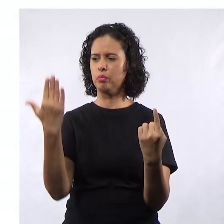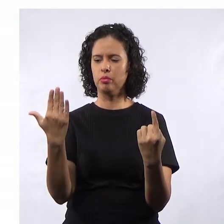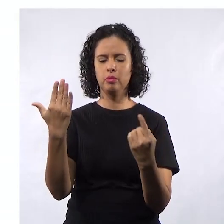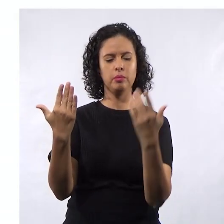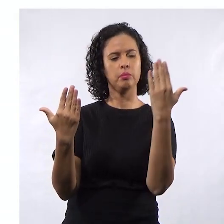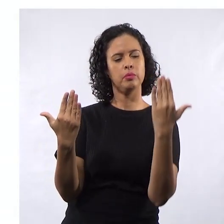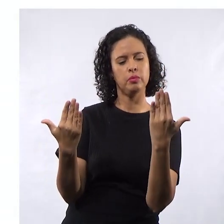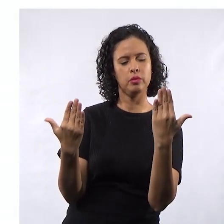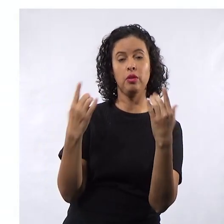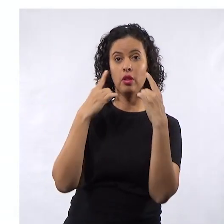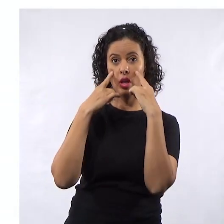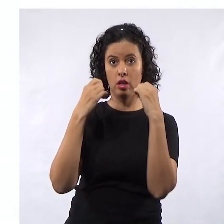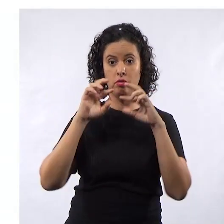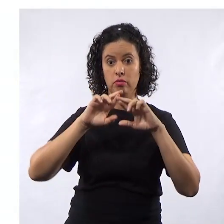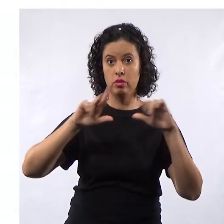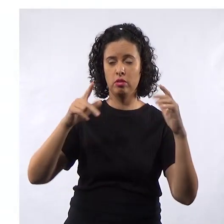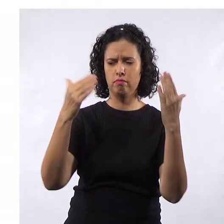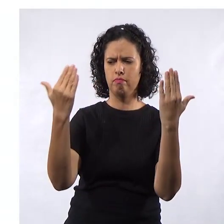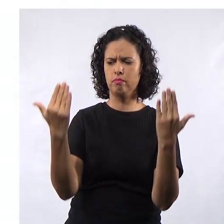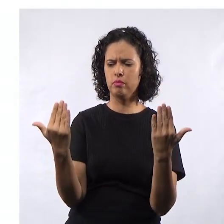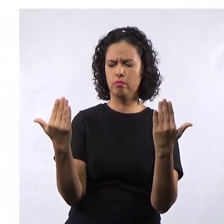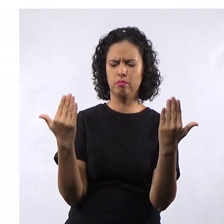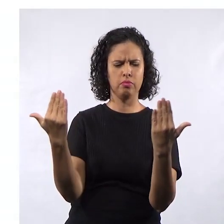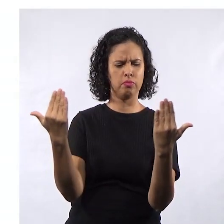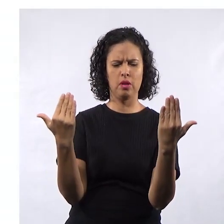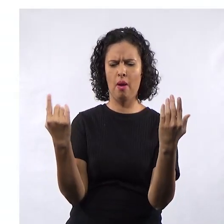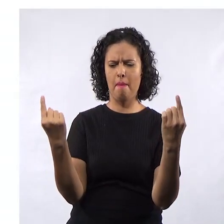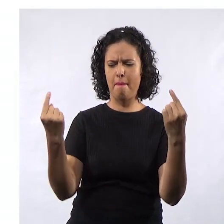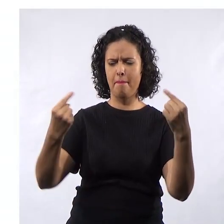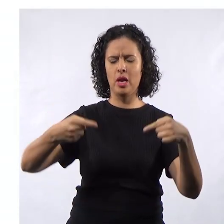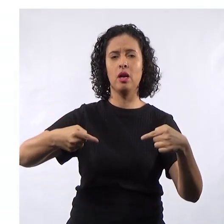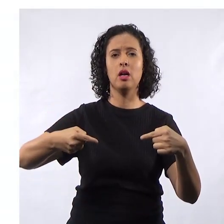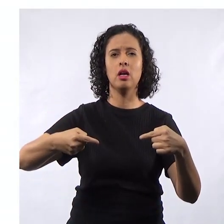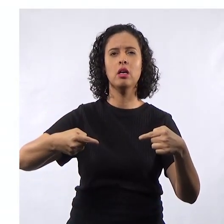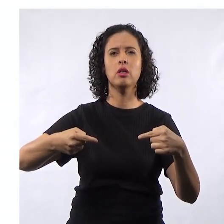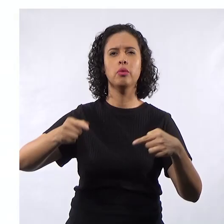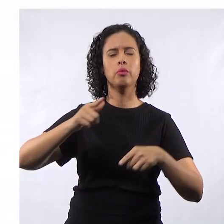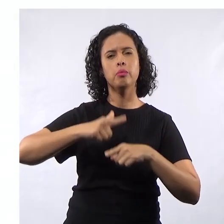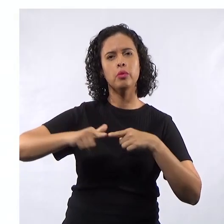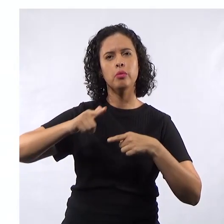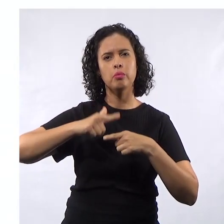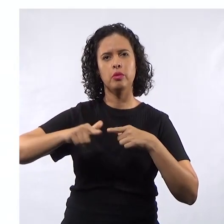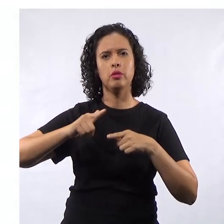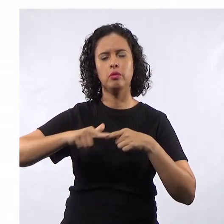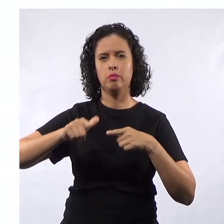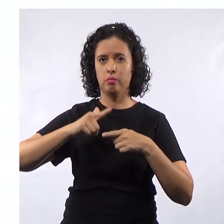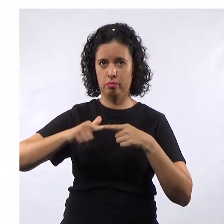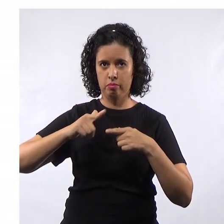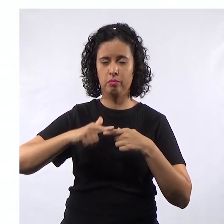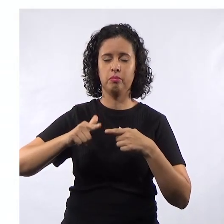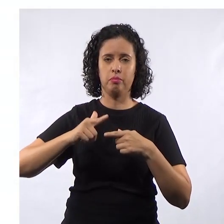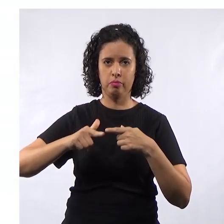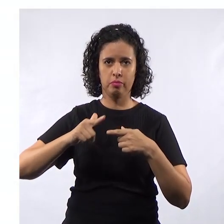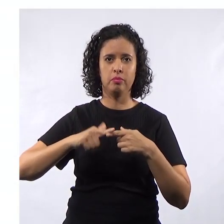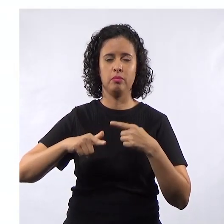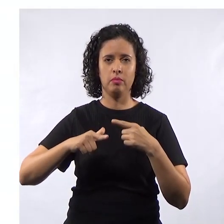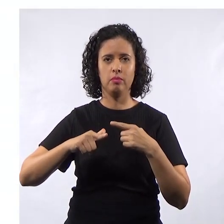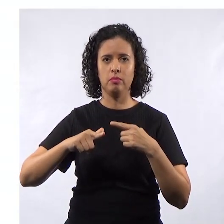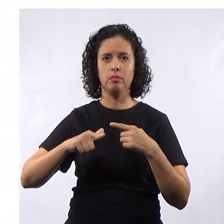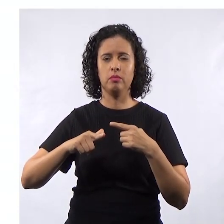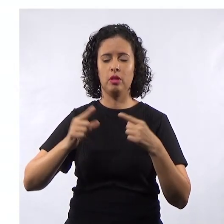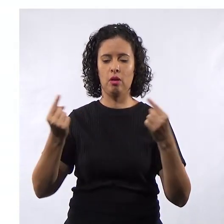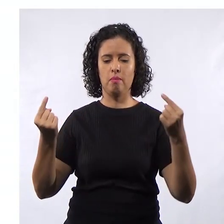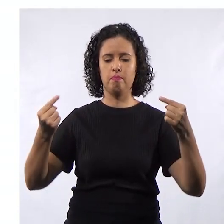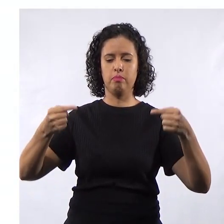distintos, ou seja, uma pretensão que é resistida, que forma aquela lide, ou seja, o conflito por duas partes, né? Por uma